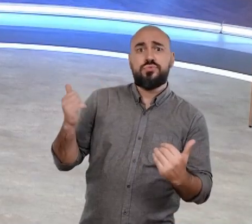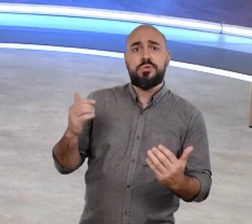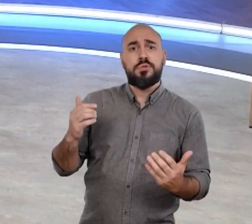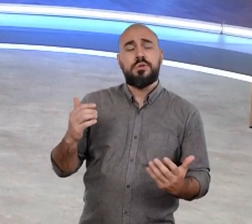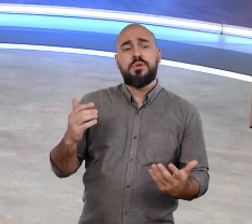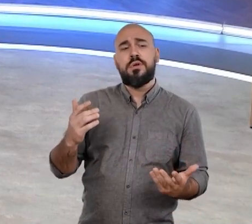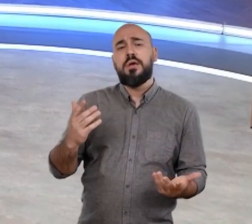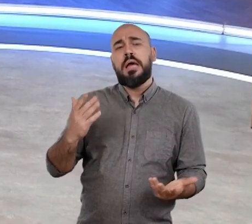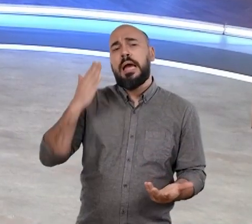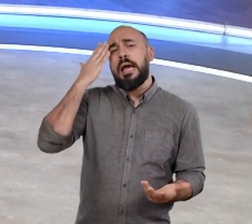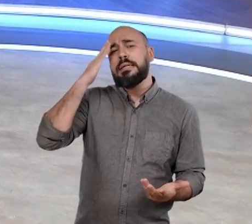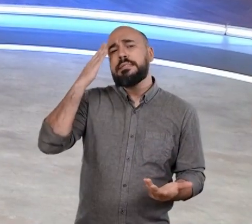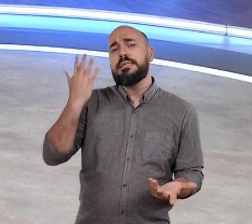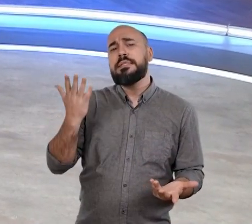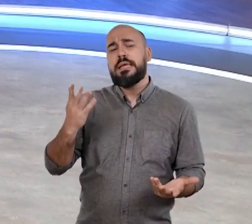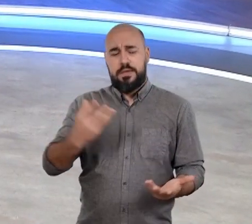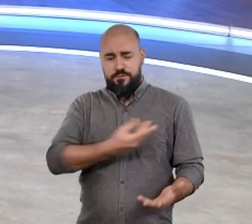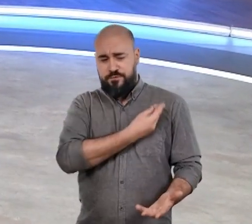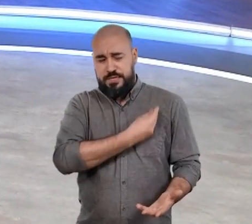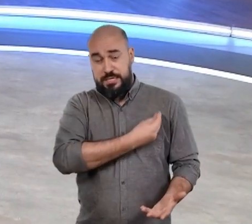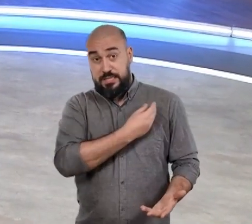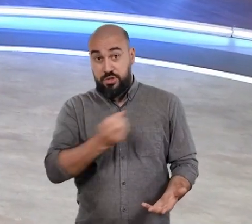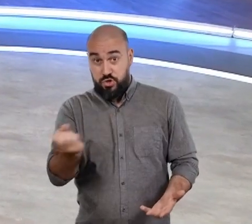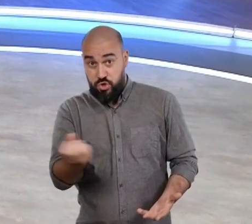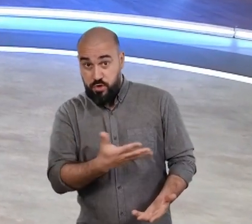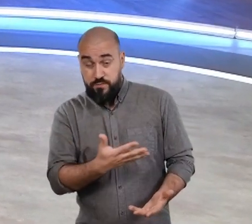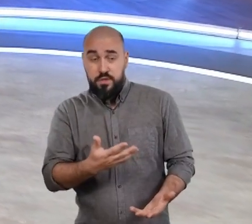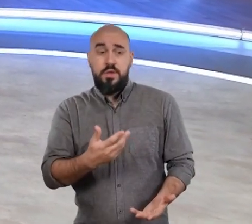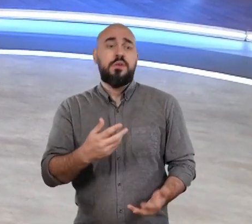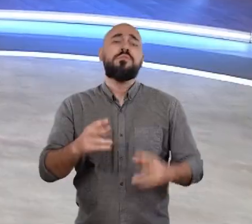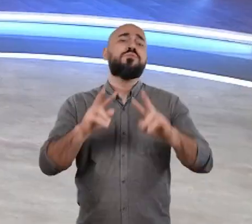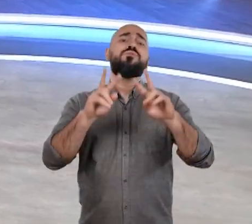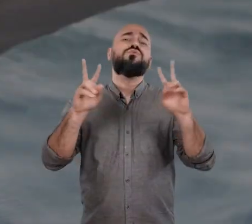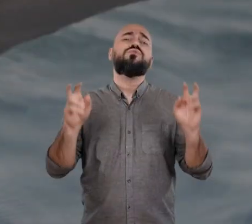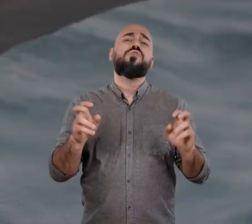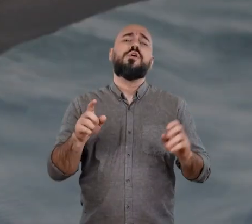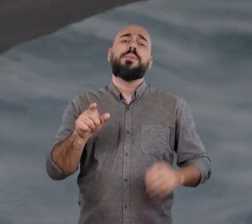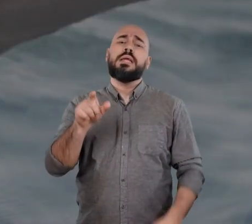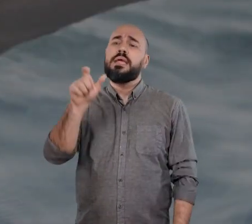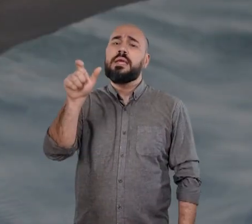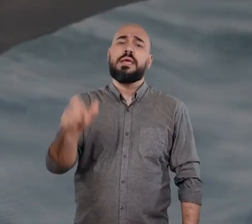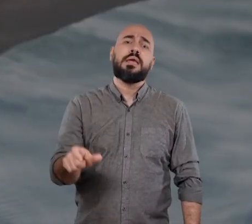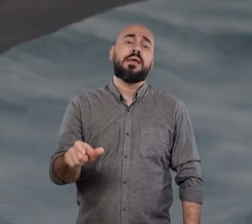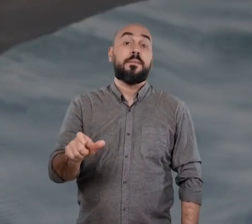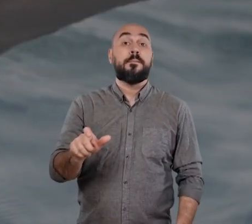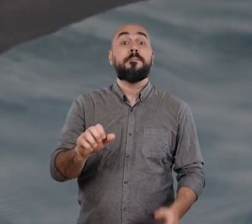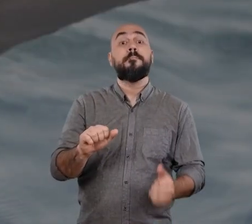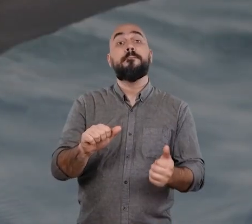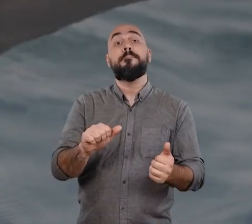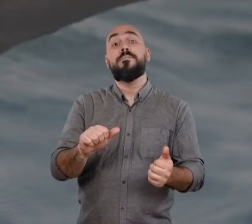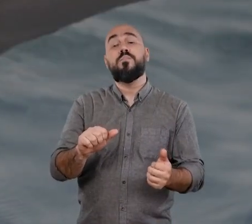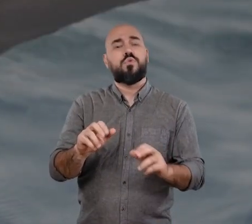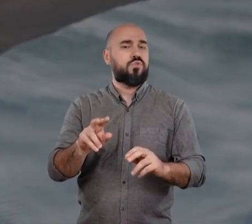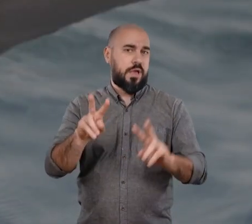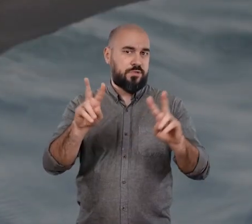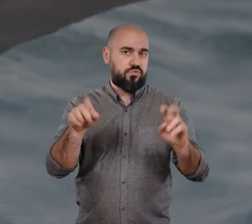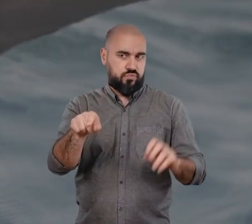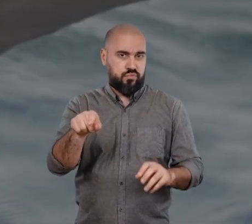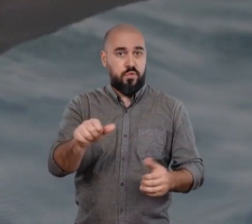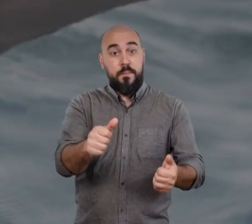entender sobre o recomeço da vida, nós vamos falar sobre o batismo. E